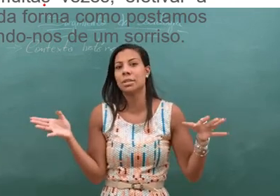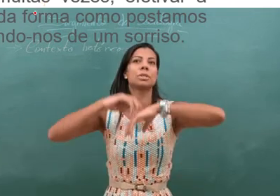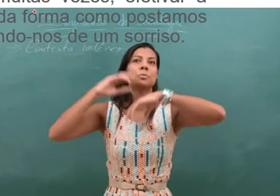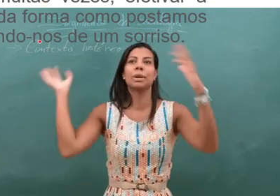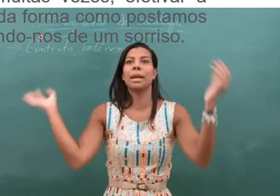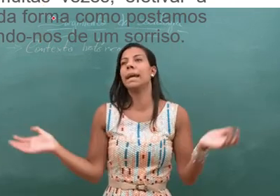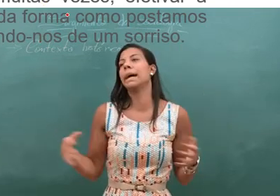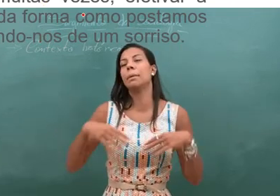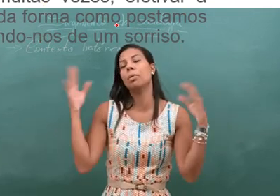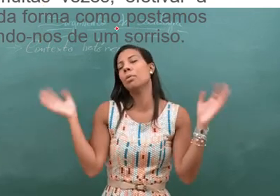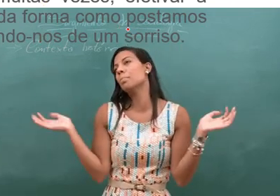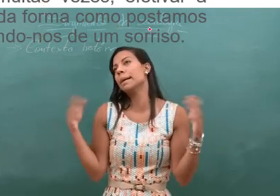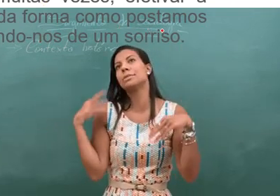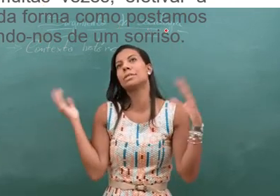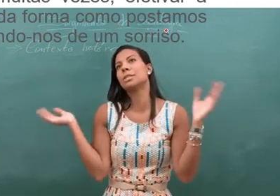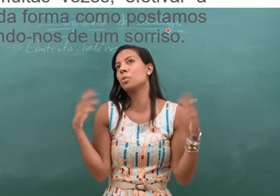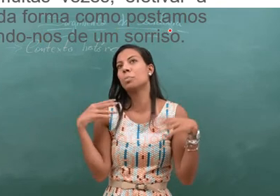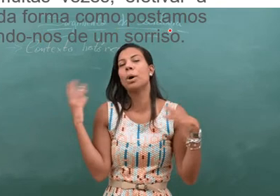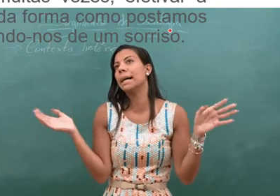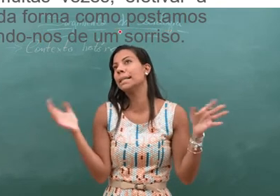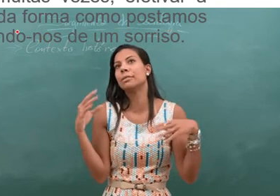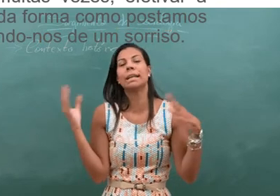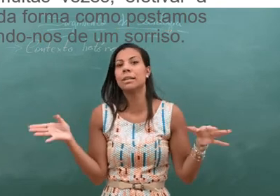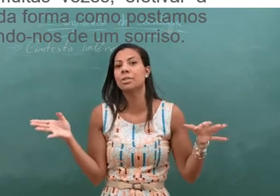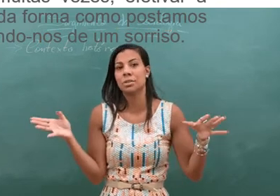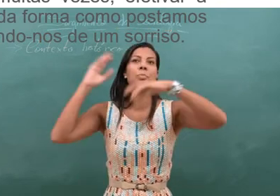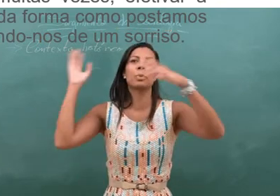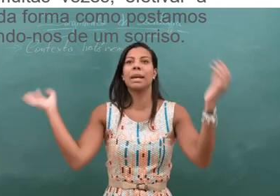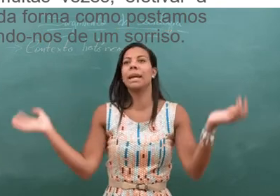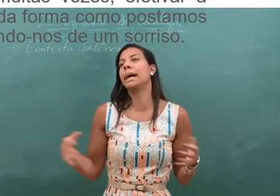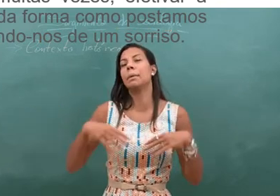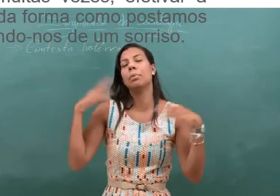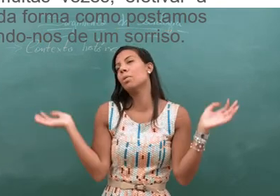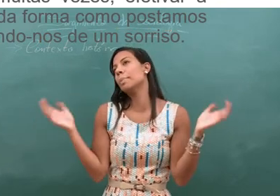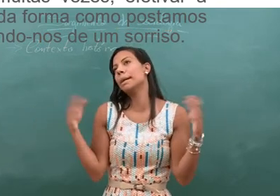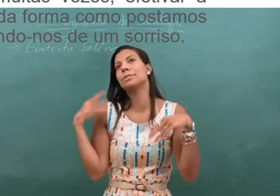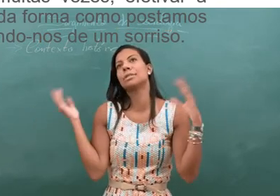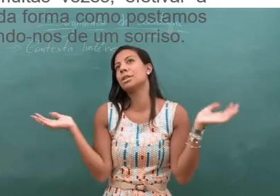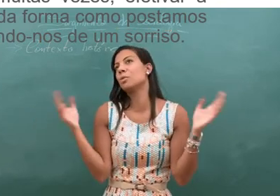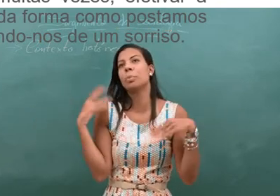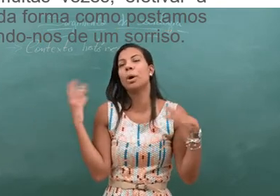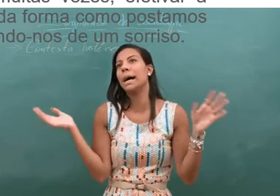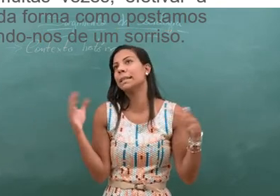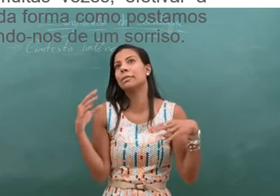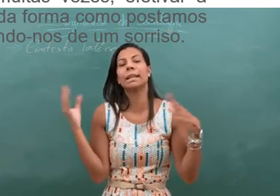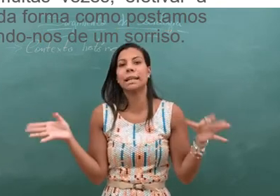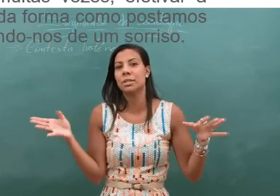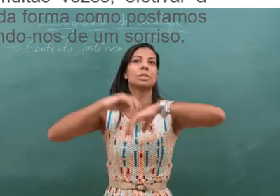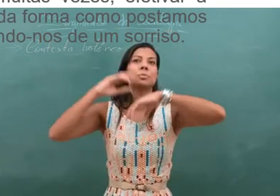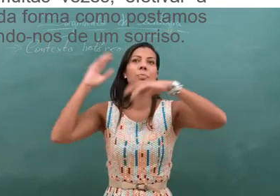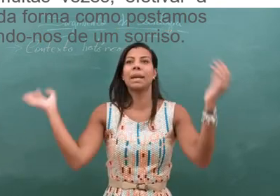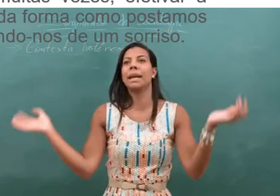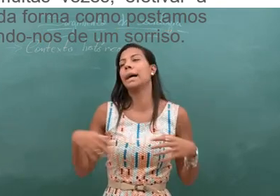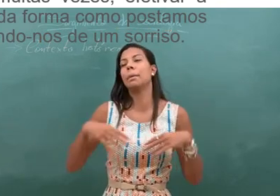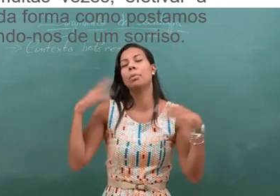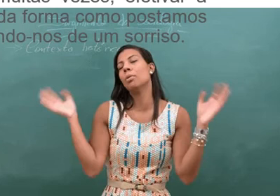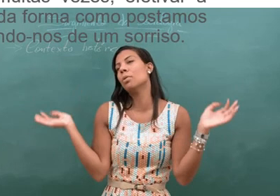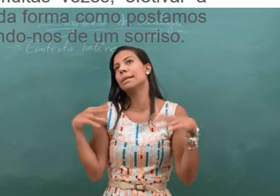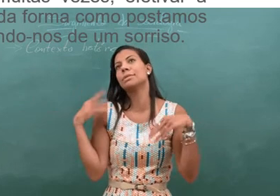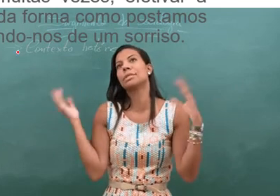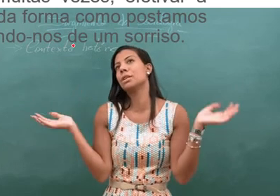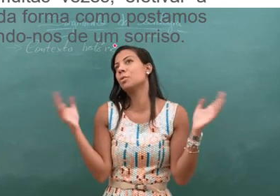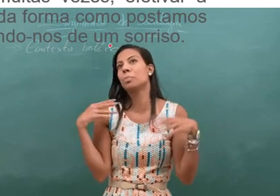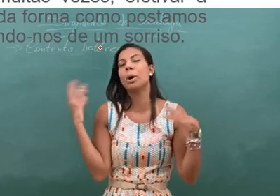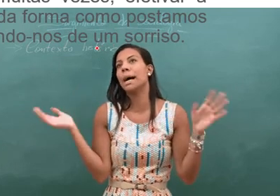te entender, né? Da forma como postamos, né? Postamos o nosso corpo, como nós ficamos com o nosso